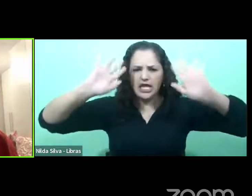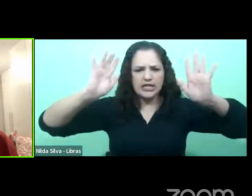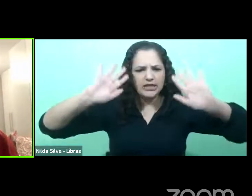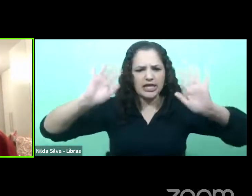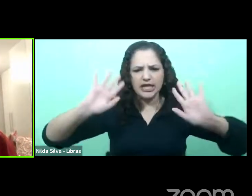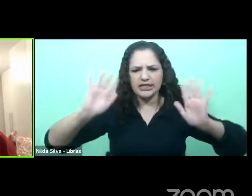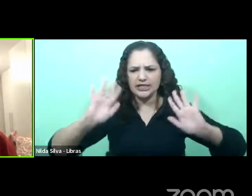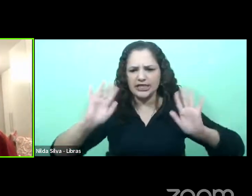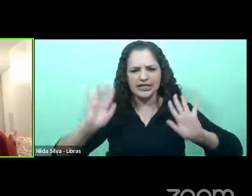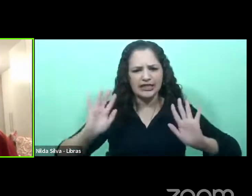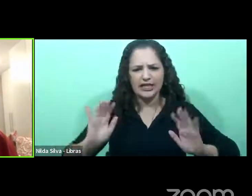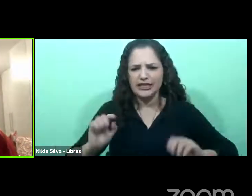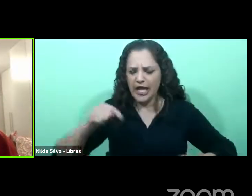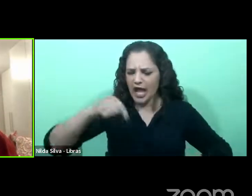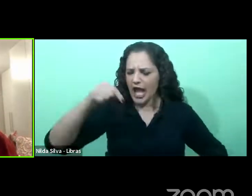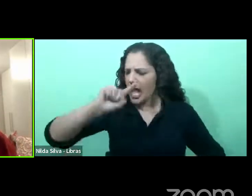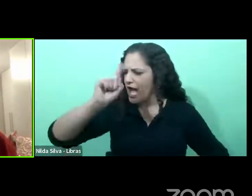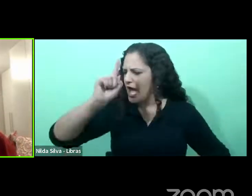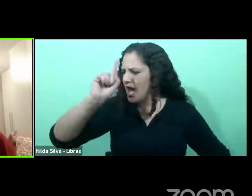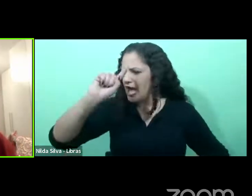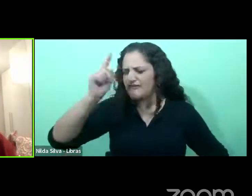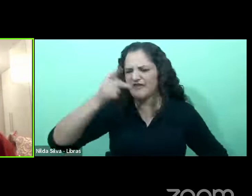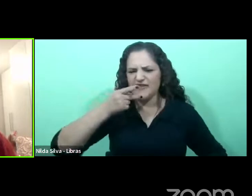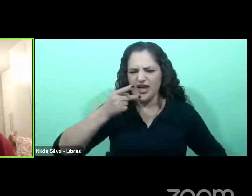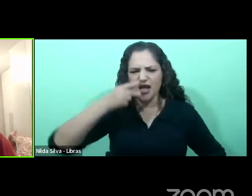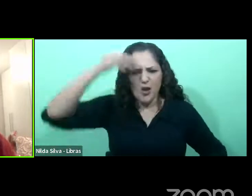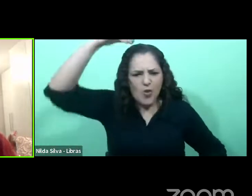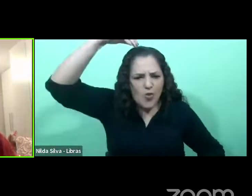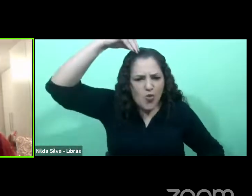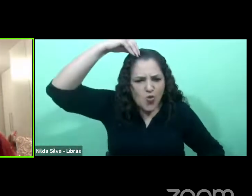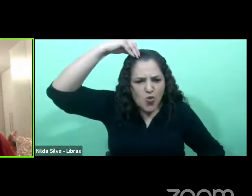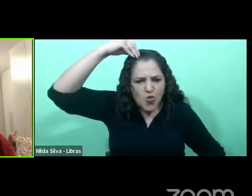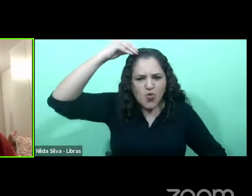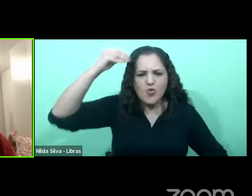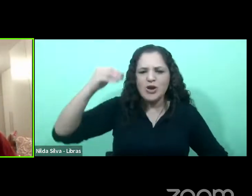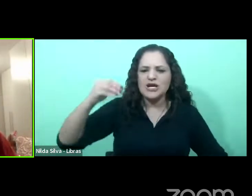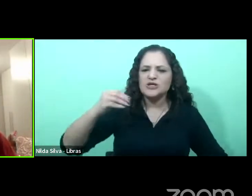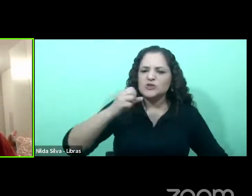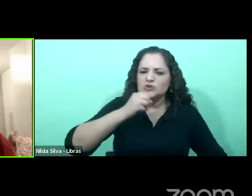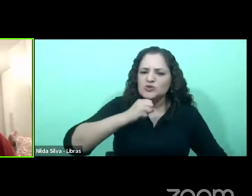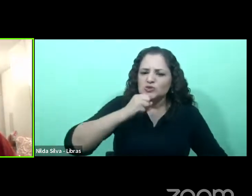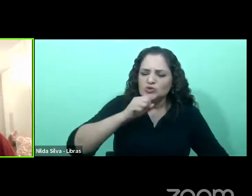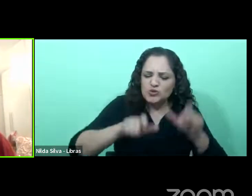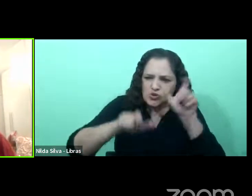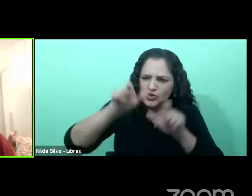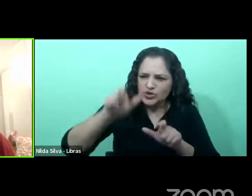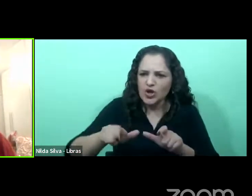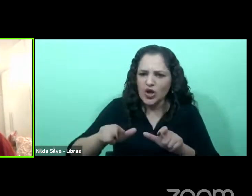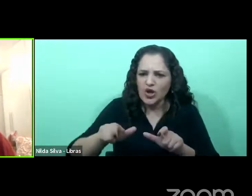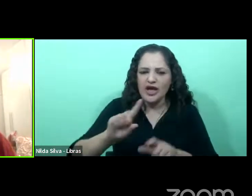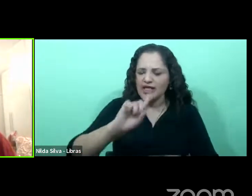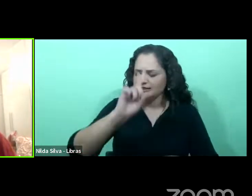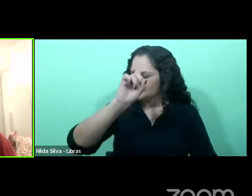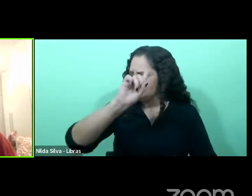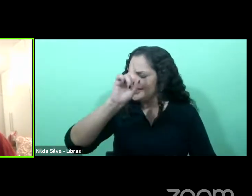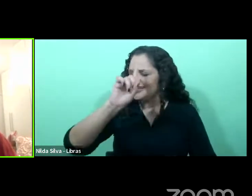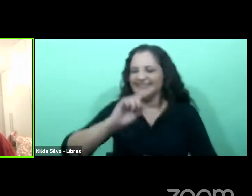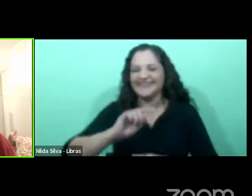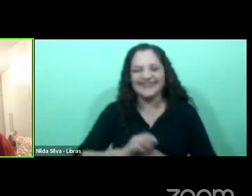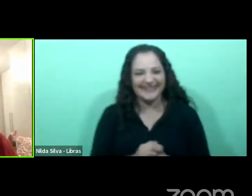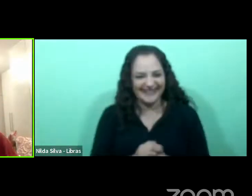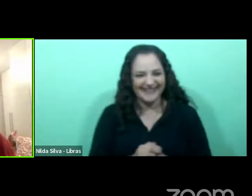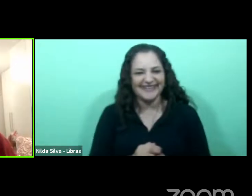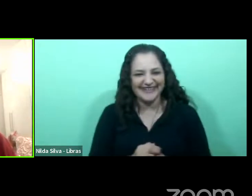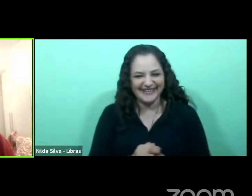a culpa é dos idosos, não. Aqui isso não... Então, é isso, é